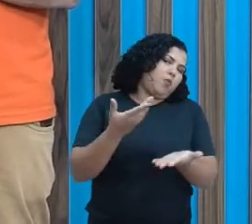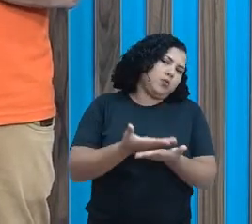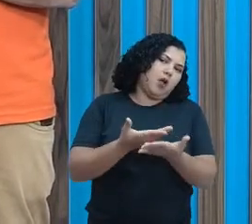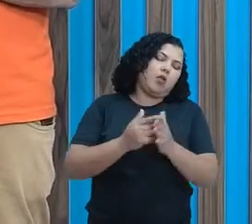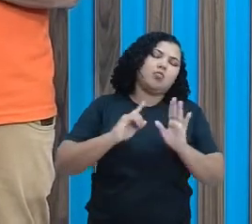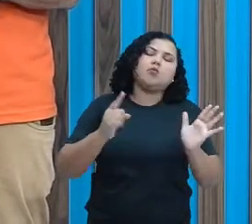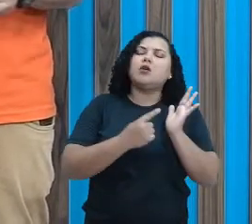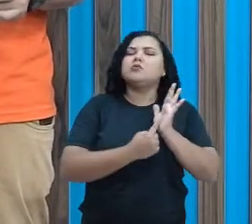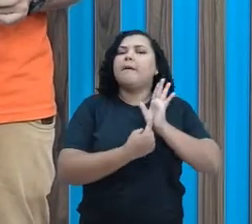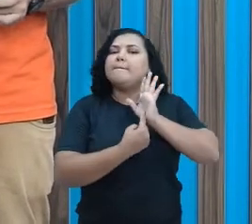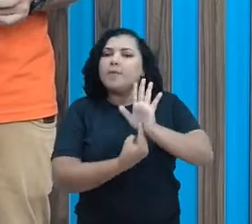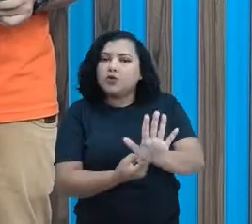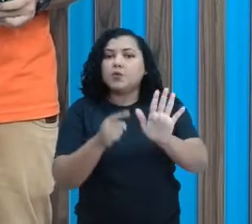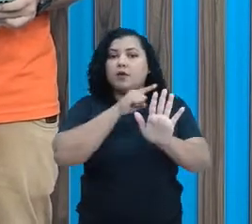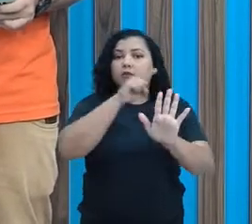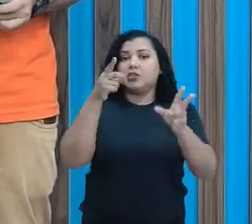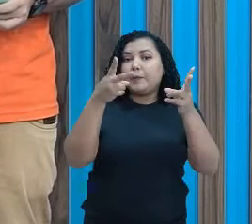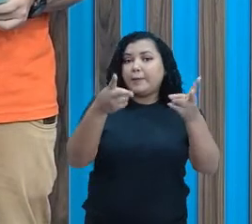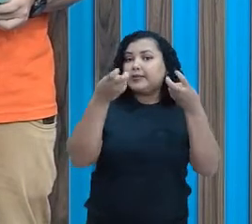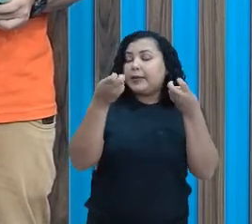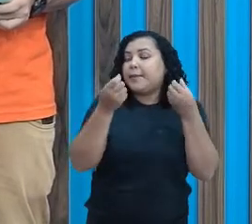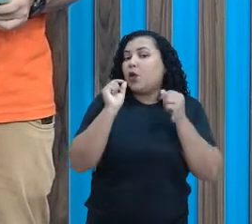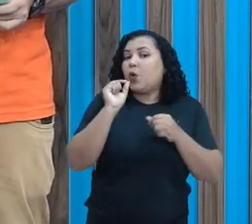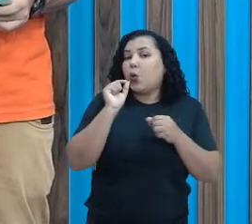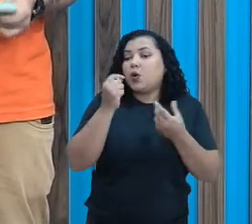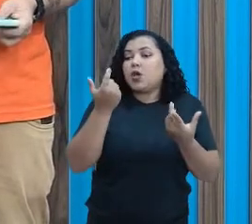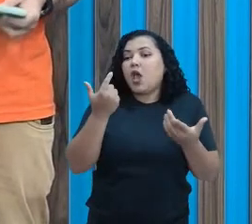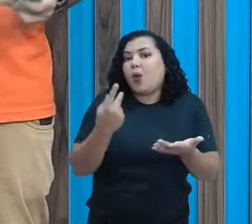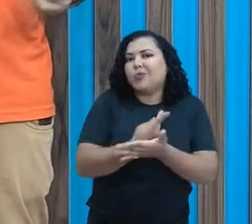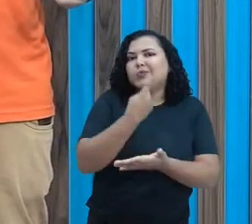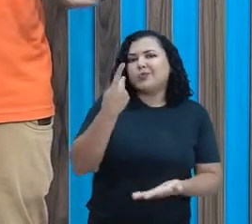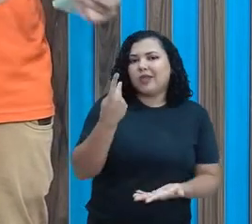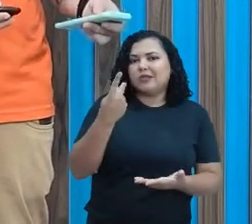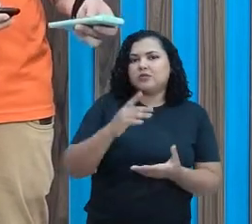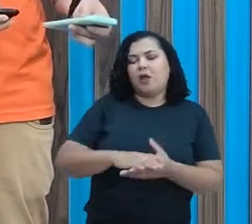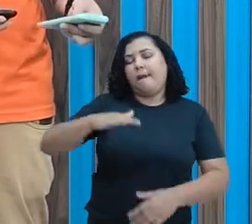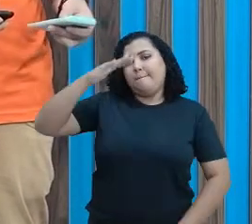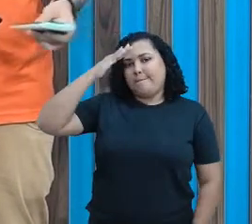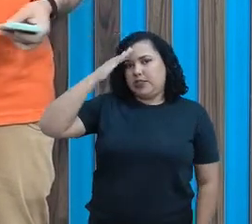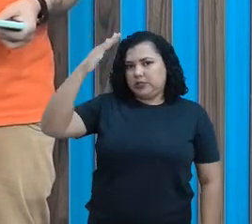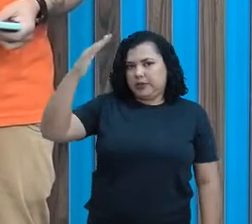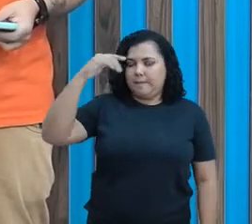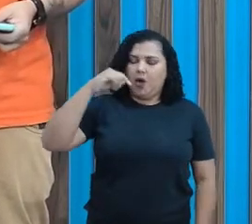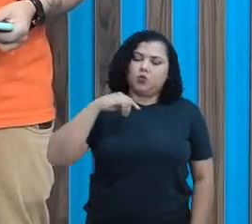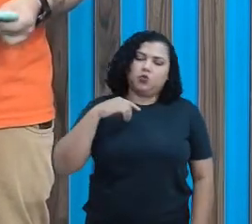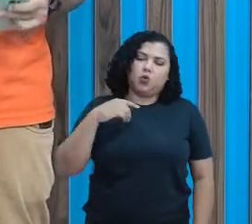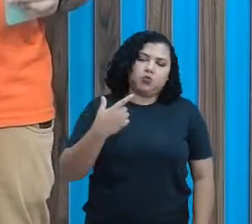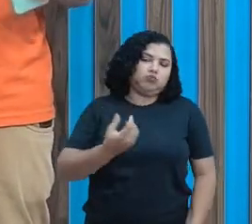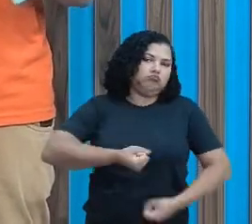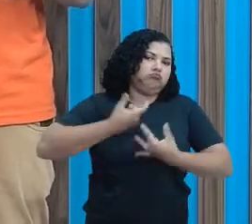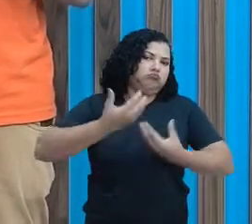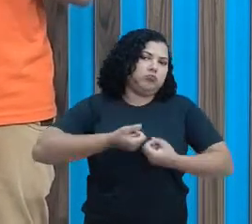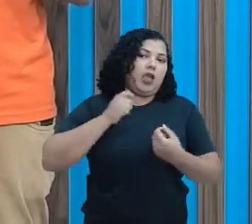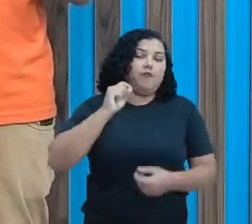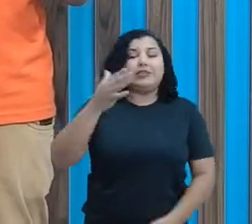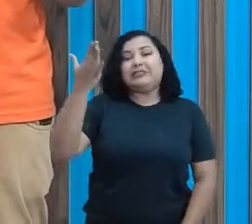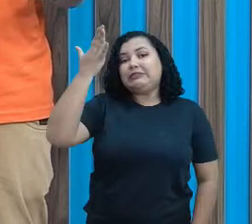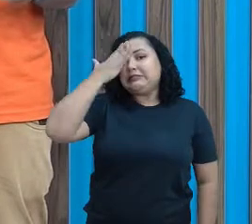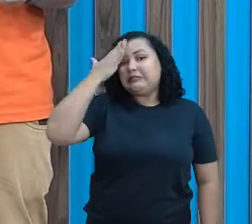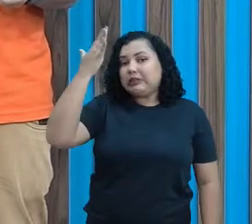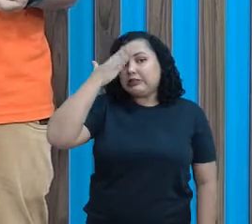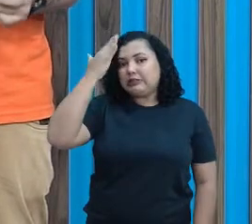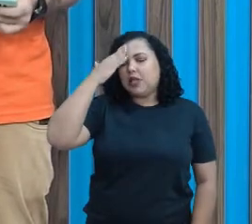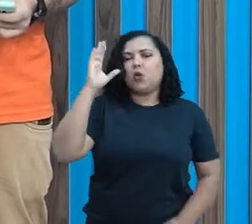sendo mostrado aqui para você ver de onde é que ele vem. A parte principal da nossa argumentação aqui é você compreender